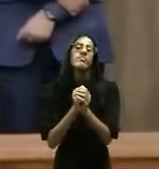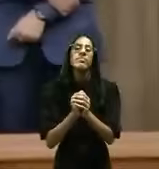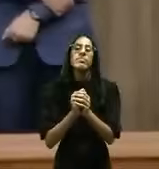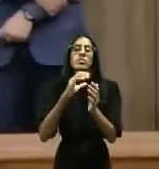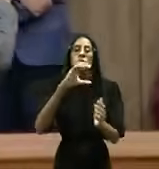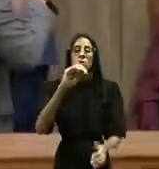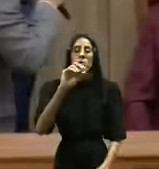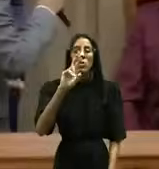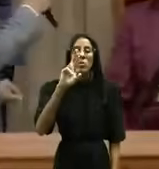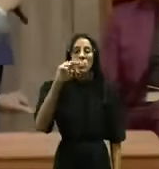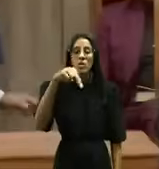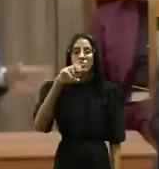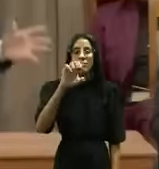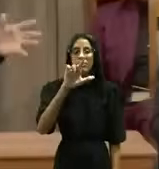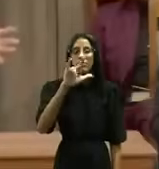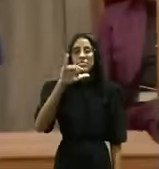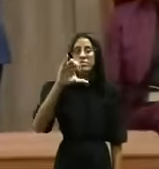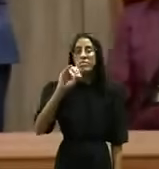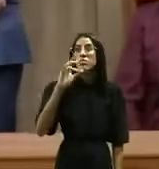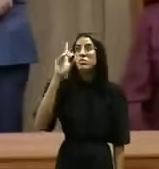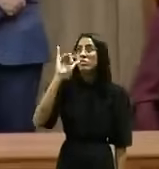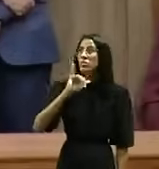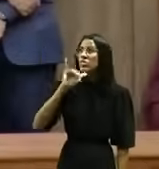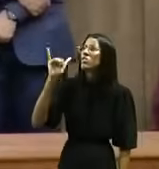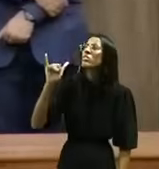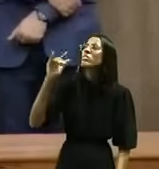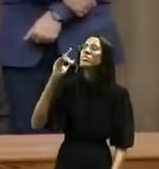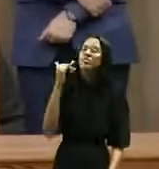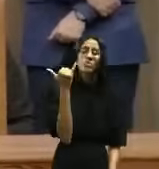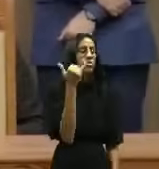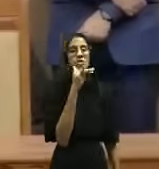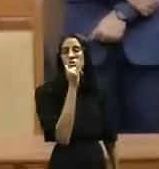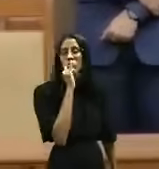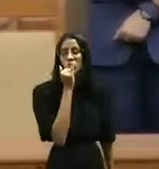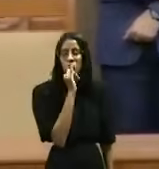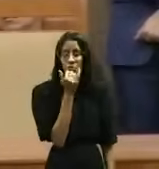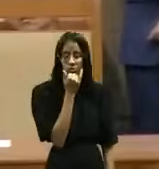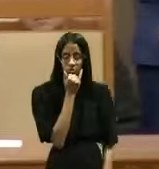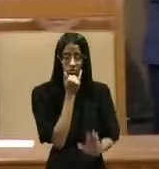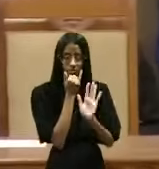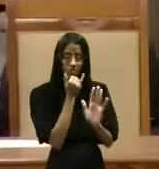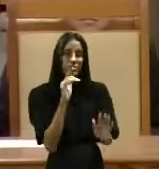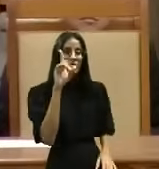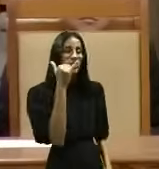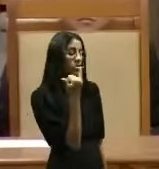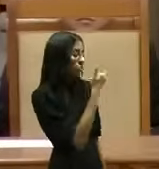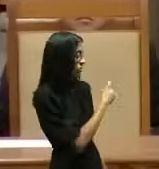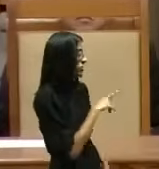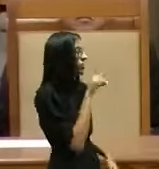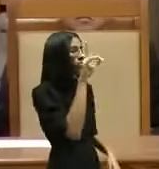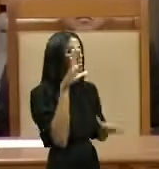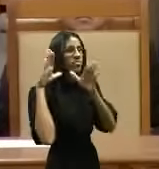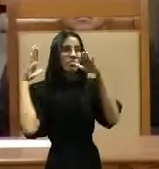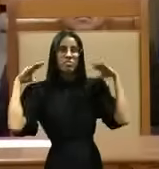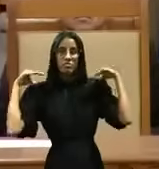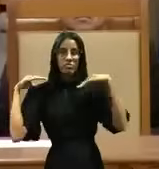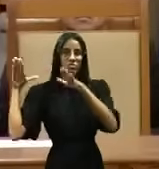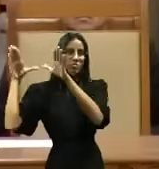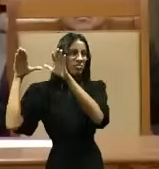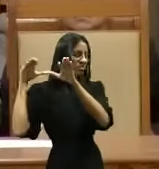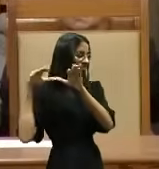minha casa aí O Pedro disse meu Deus ele também falou comigo lá aí começou